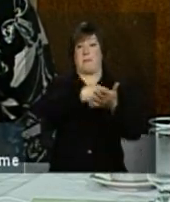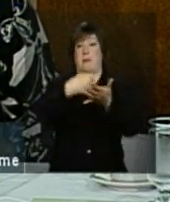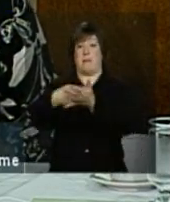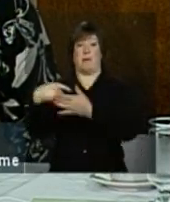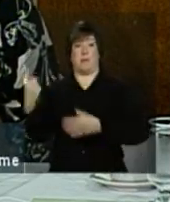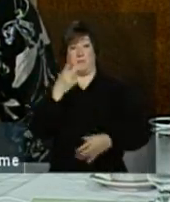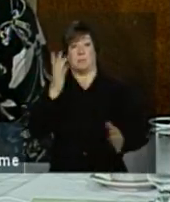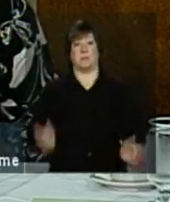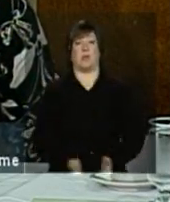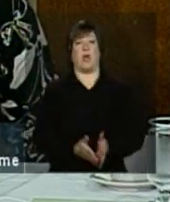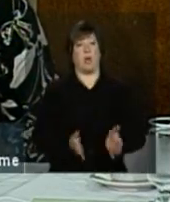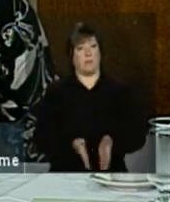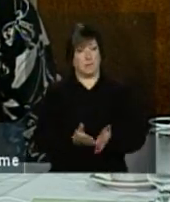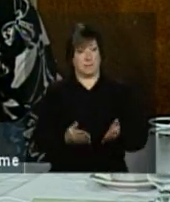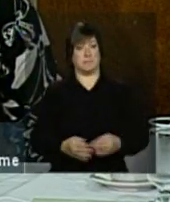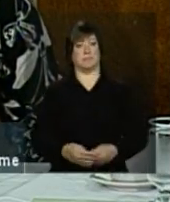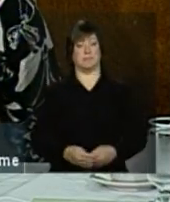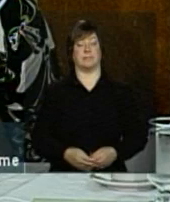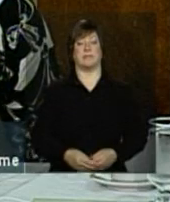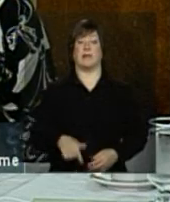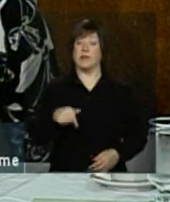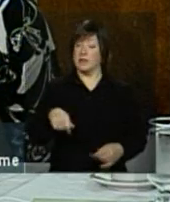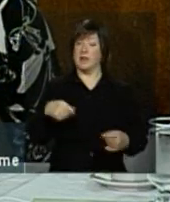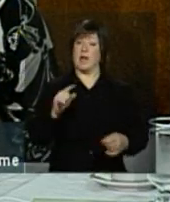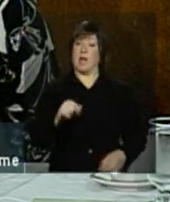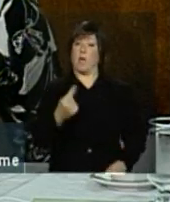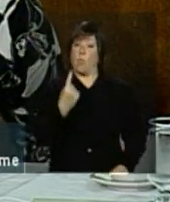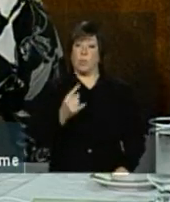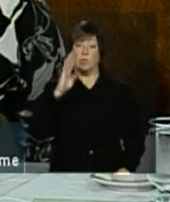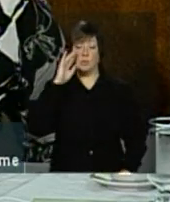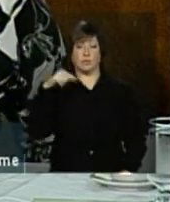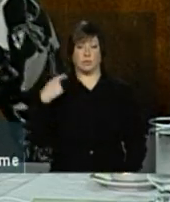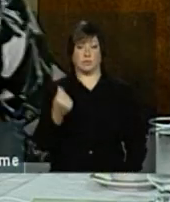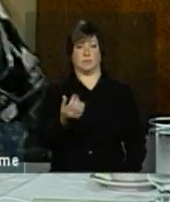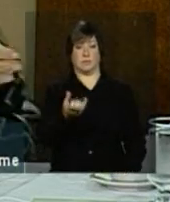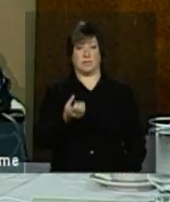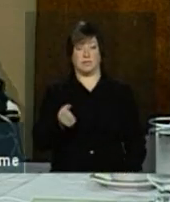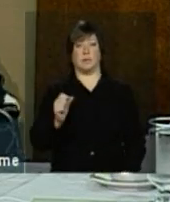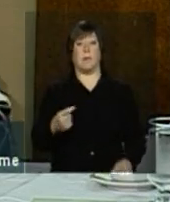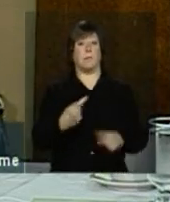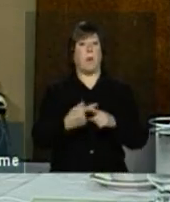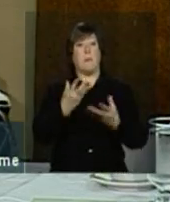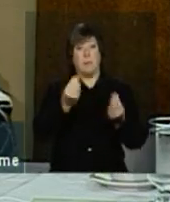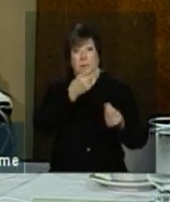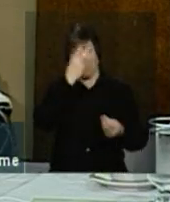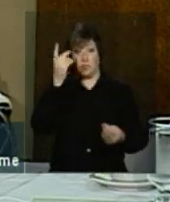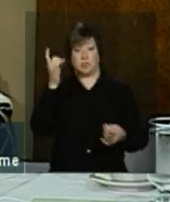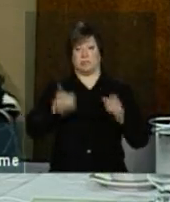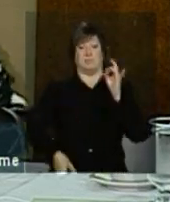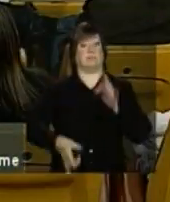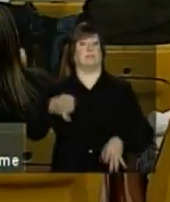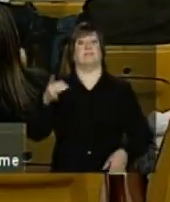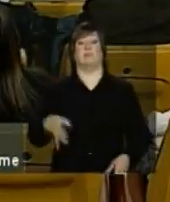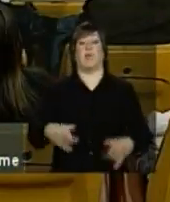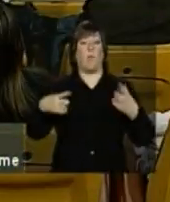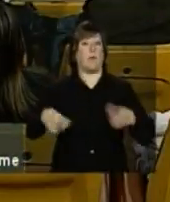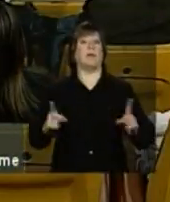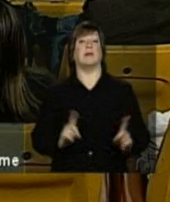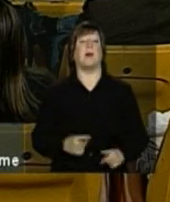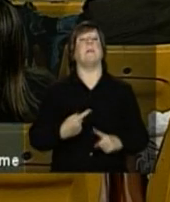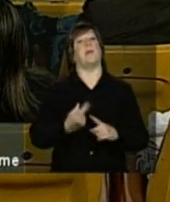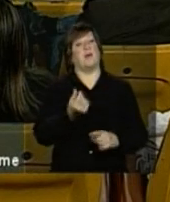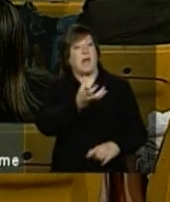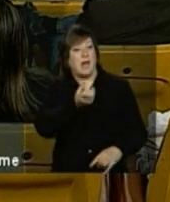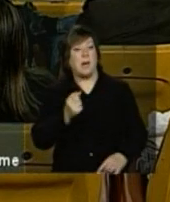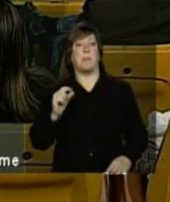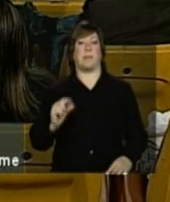um a eh como um dos benefícios que a gente tá tendo de não tá tendo Êxodo como o Barbosa levantou da população não